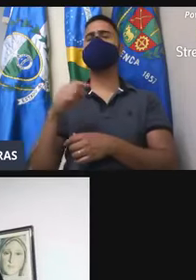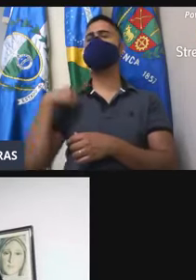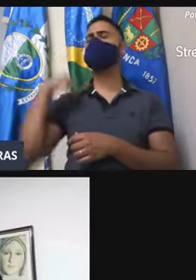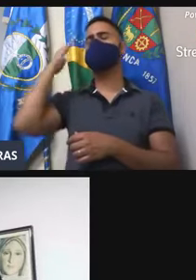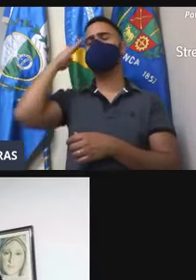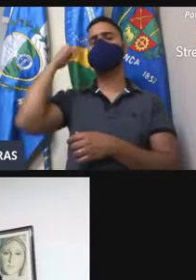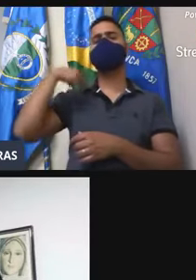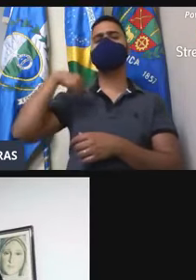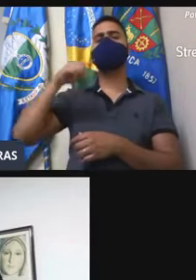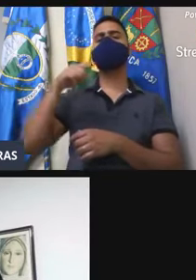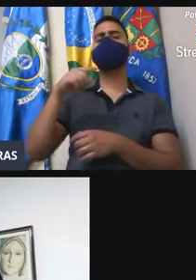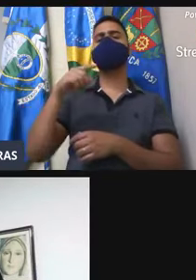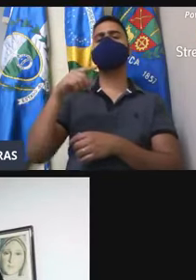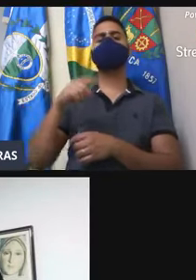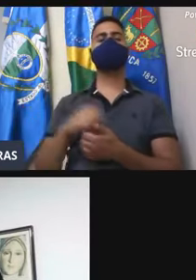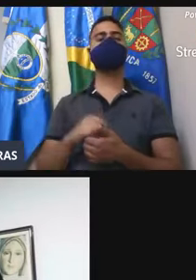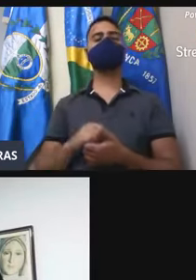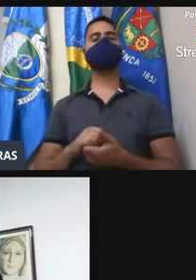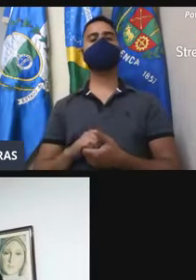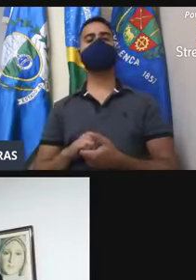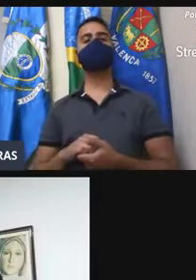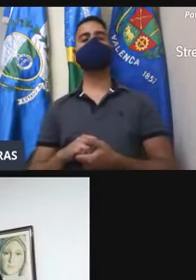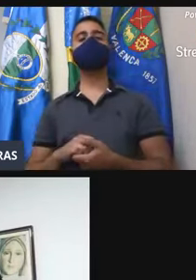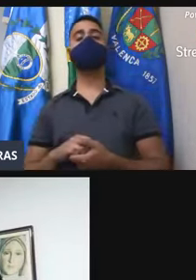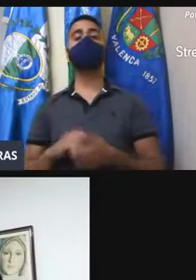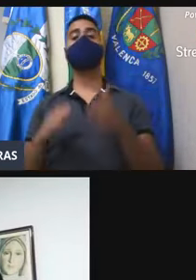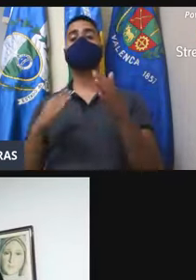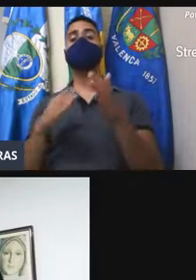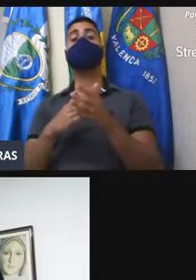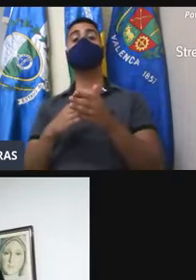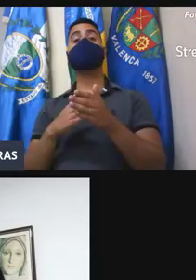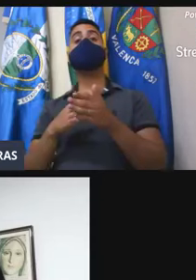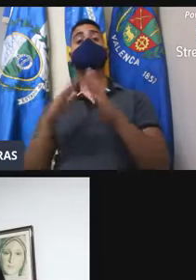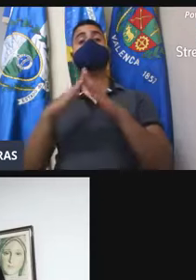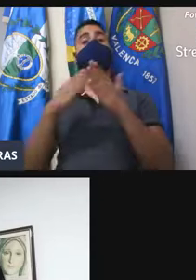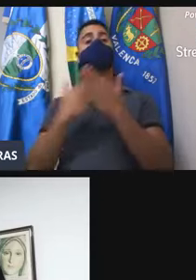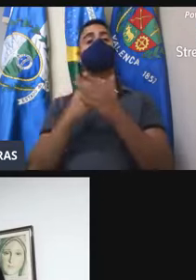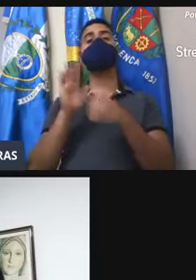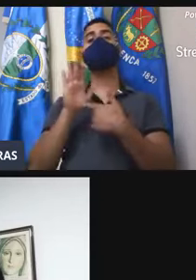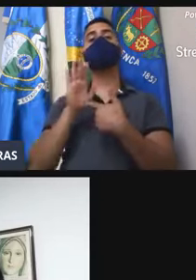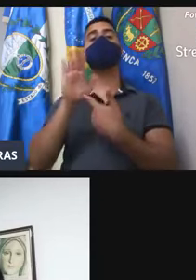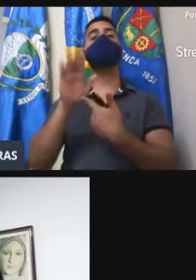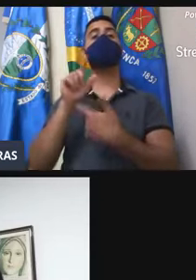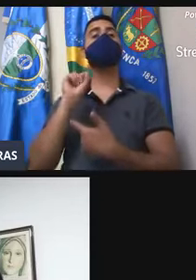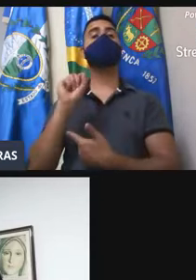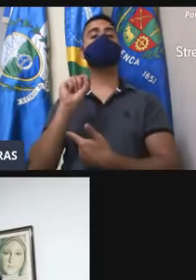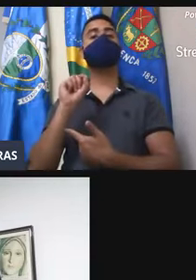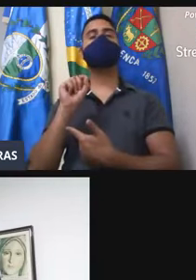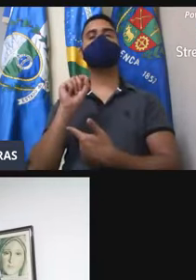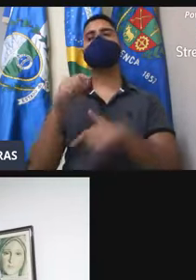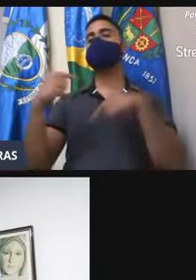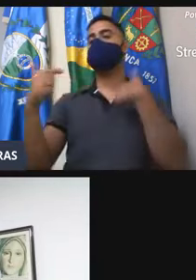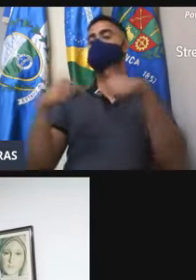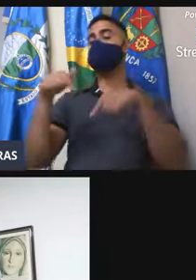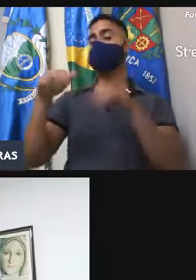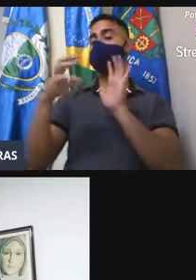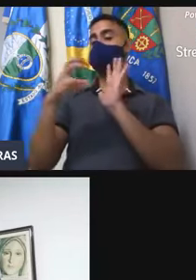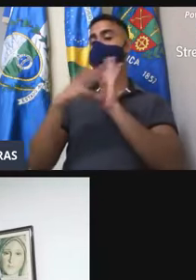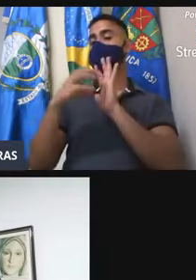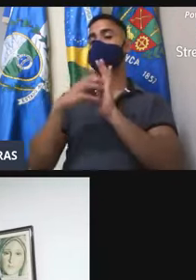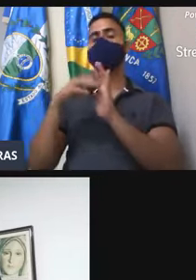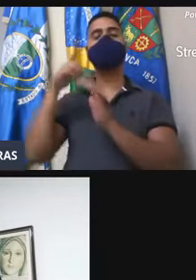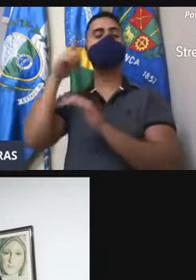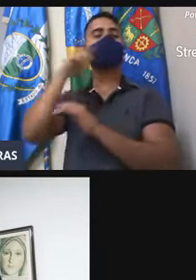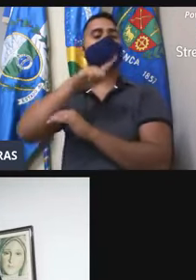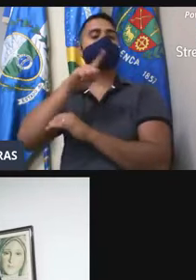os inspetores do Tribunal de Contas, vereador Fábio, até a Escola de São Francisco, para mostrar que nós aqui, com uma ação dessa Câmara, conseguimos